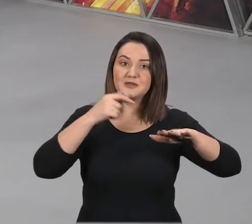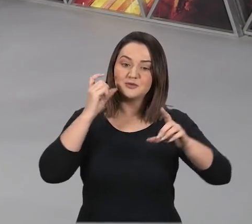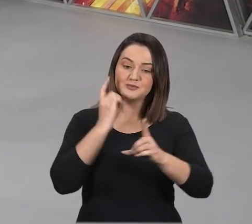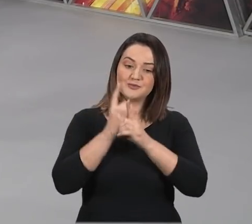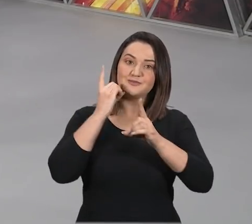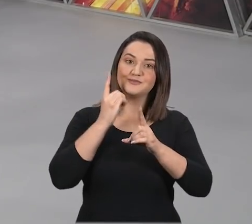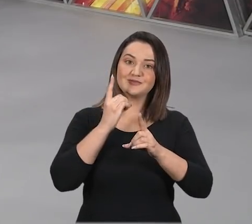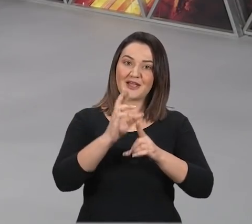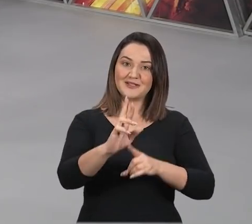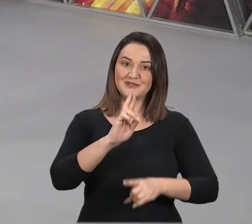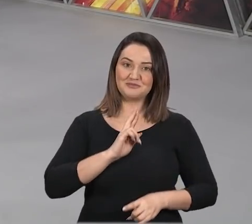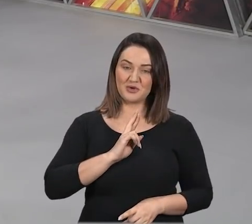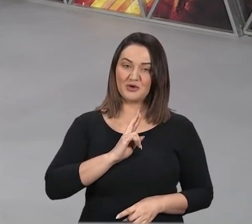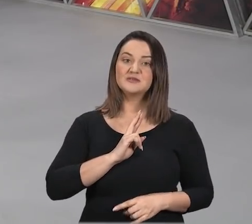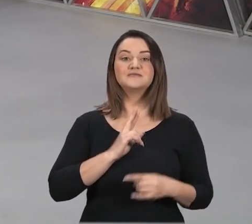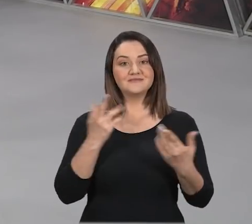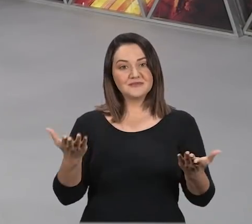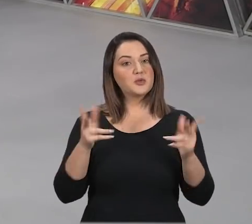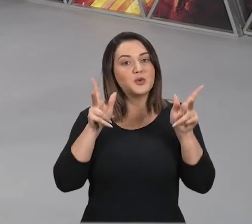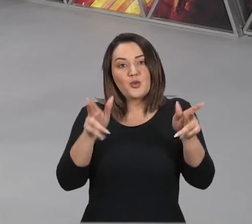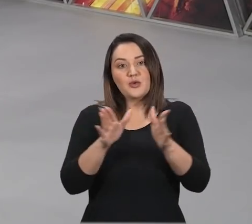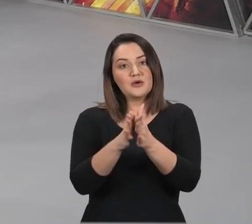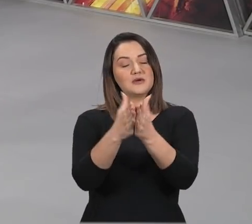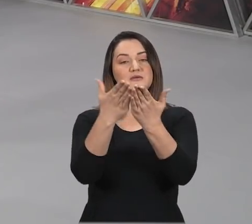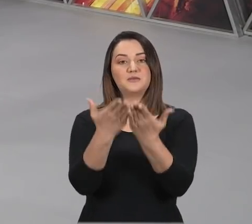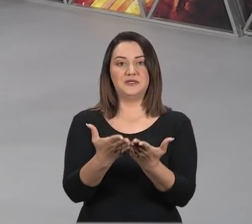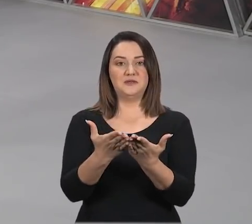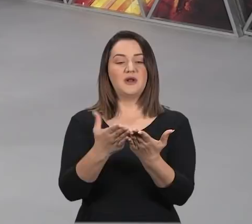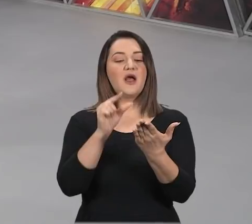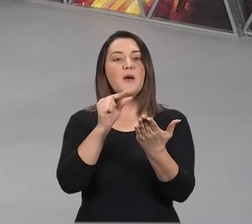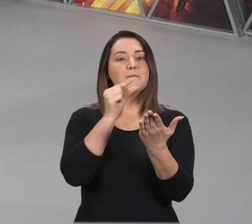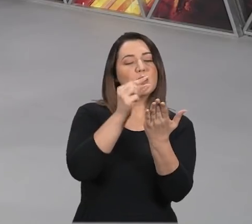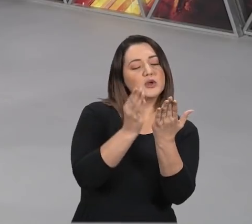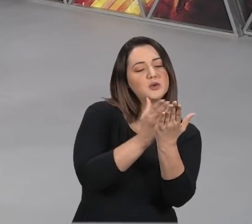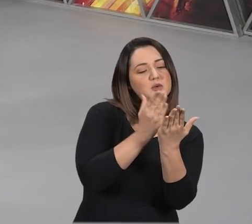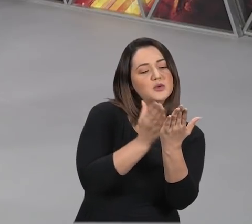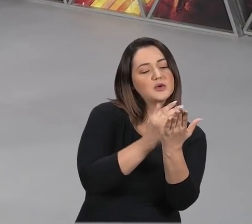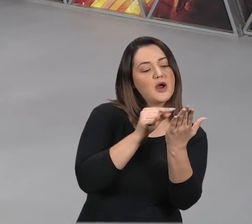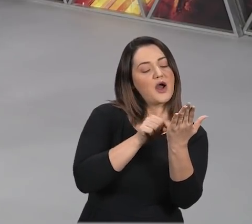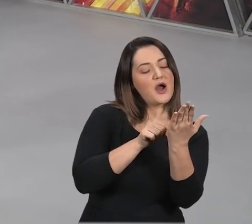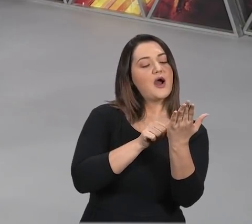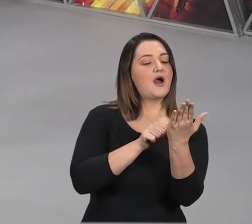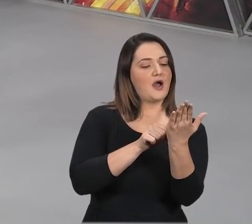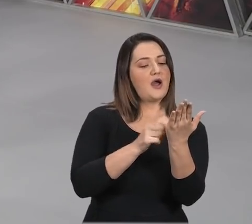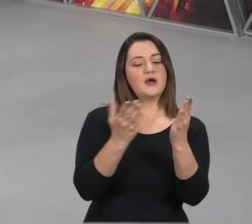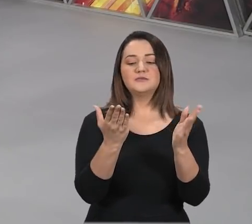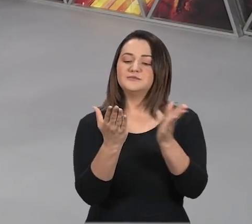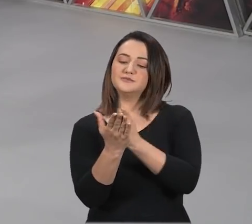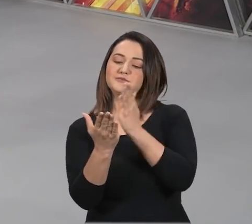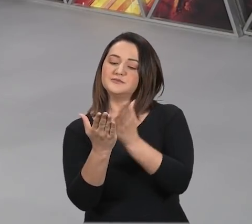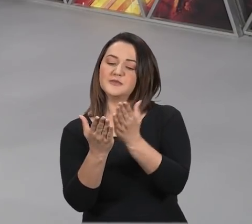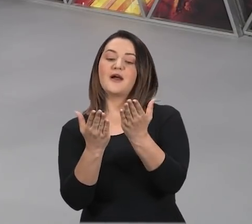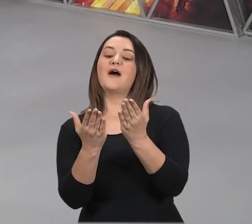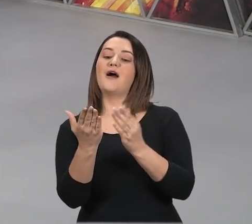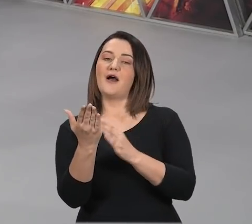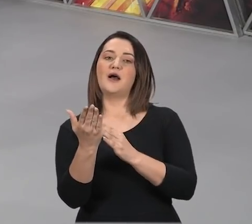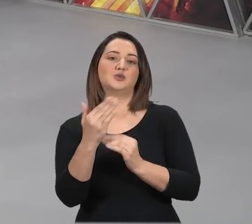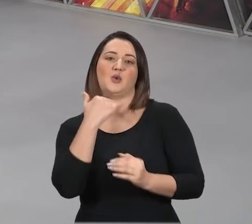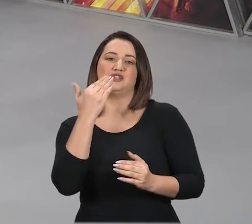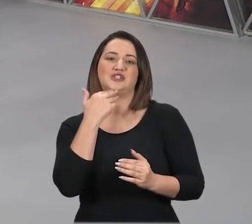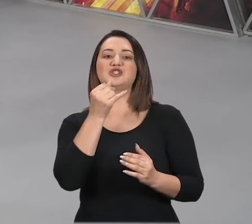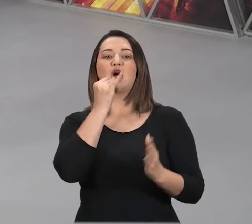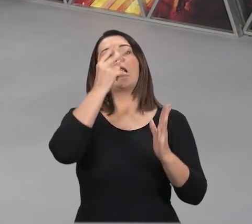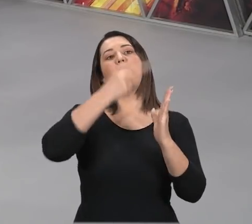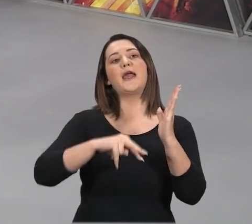desenho, vai formando aquilo que você está procurando. Entendeu? Por isso que a Bíblia Sagrada, você não estuda lendo de capa a